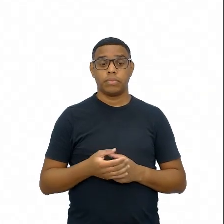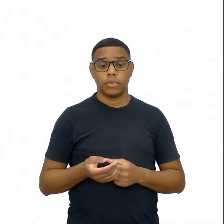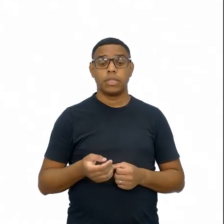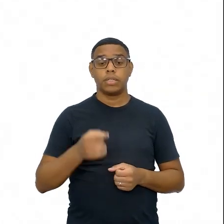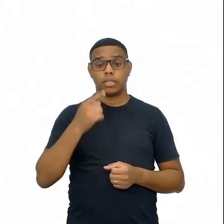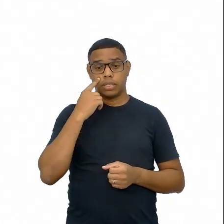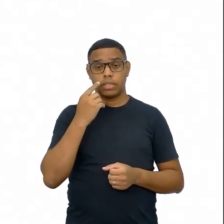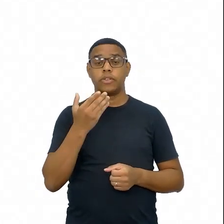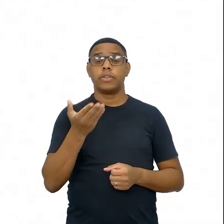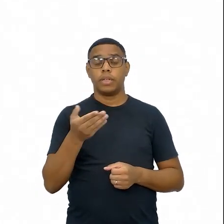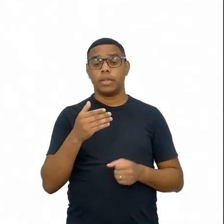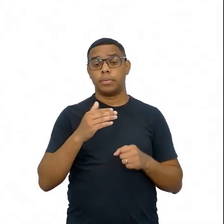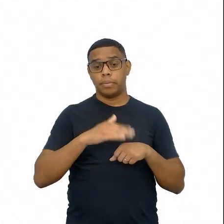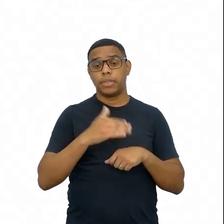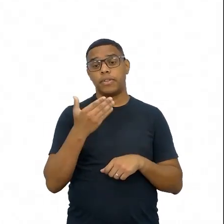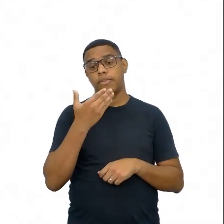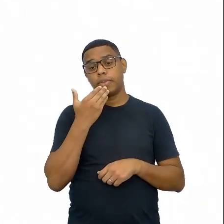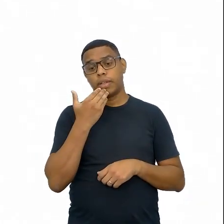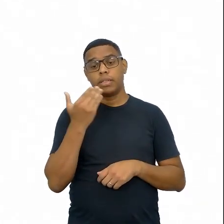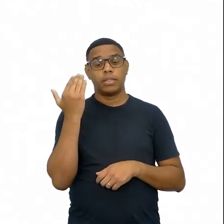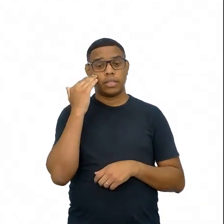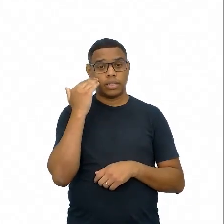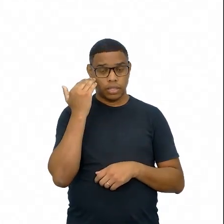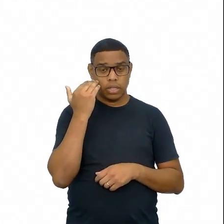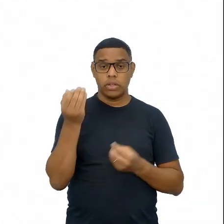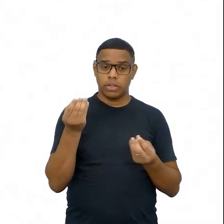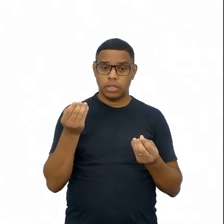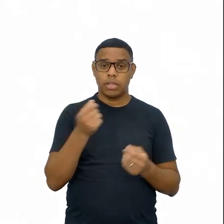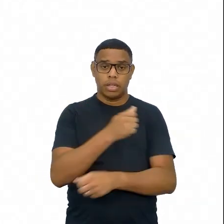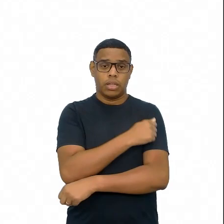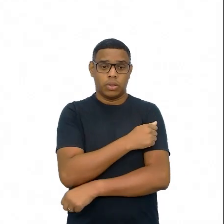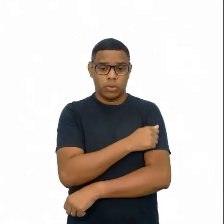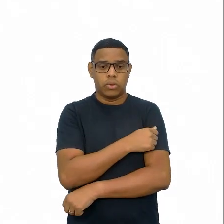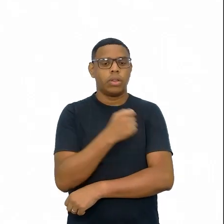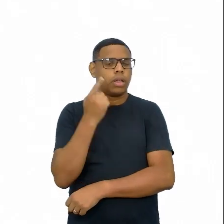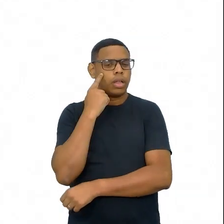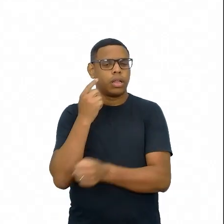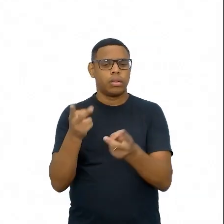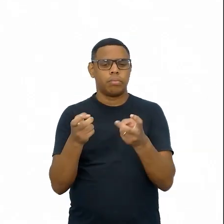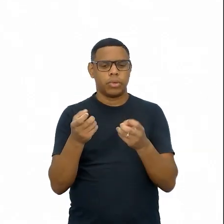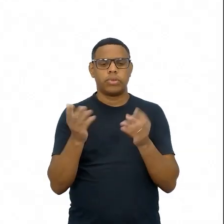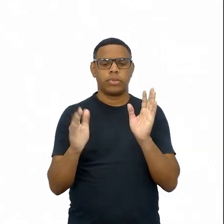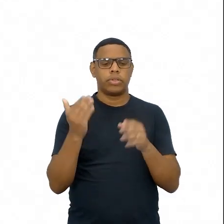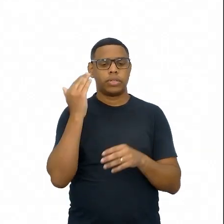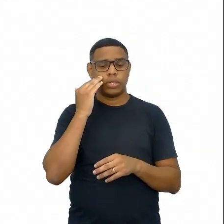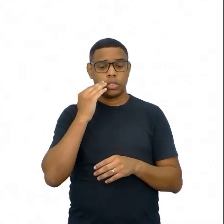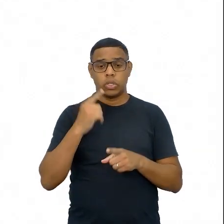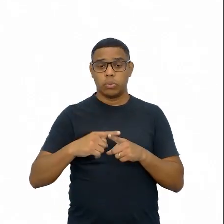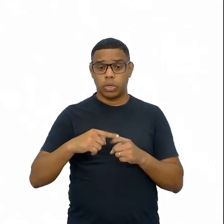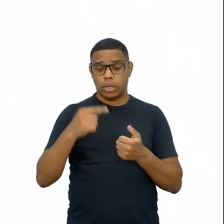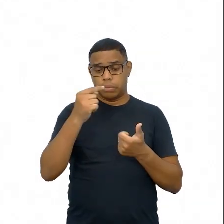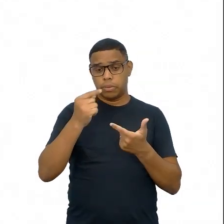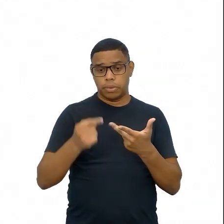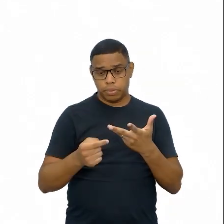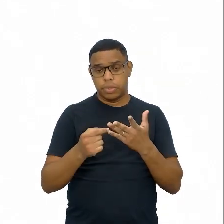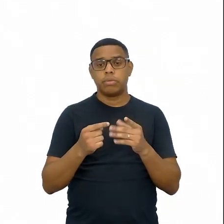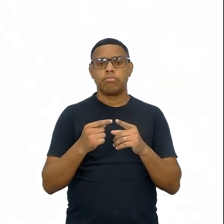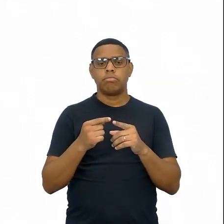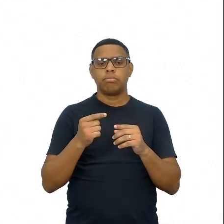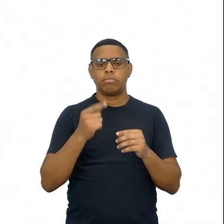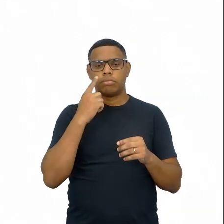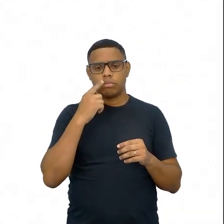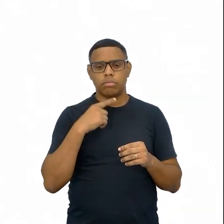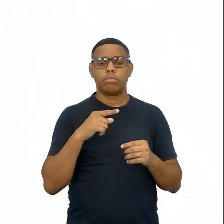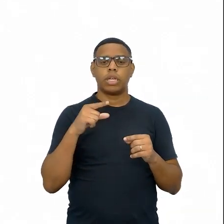fica fácil, né, compreender o que o estudante pensa, já que todos os valores posicionais